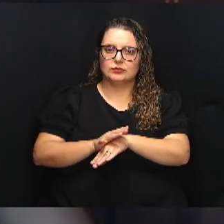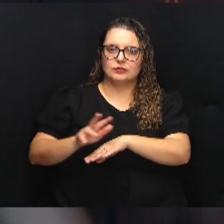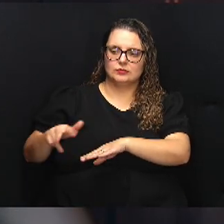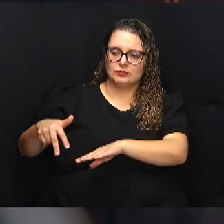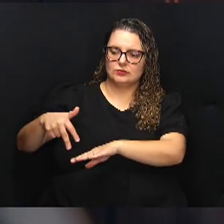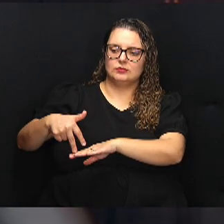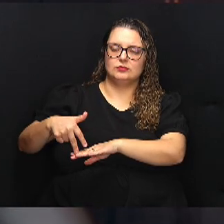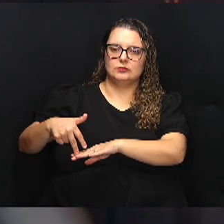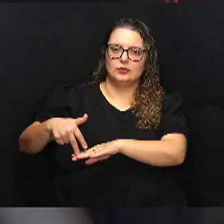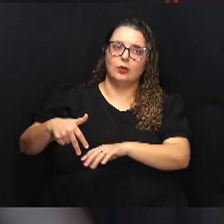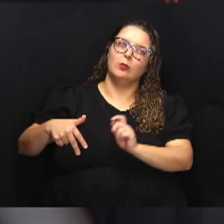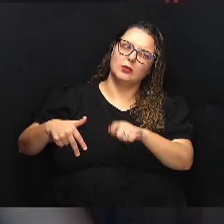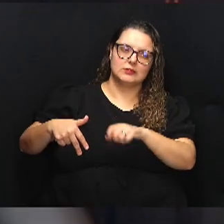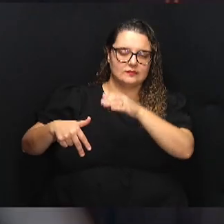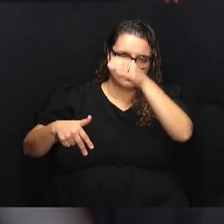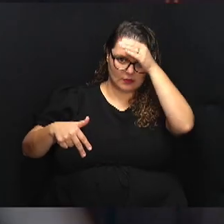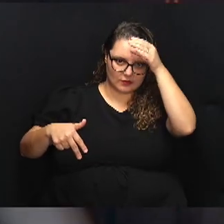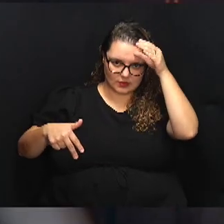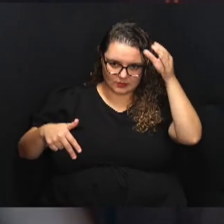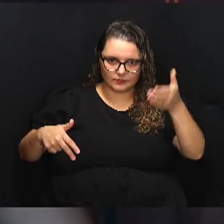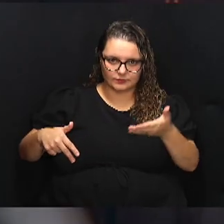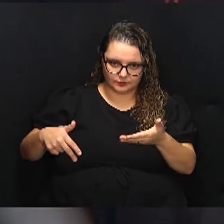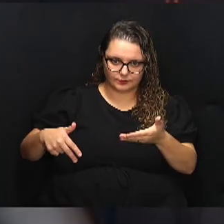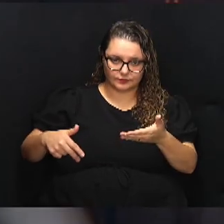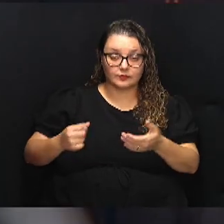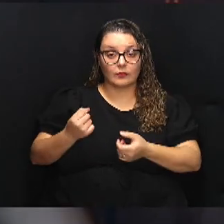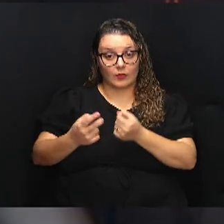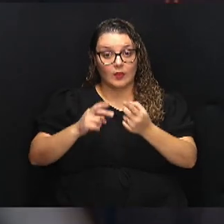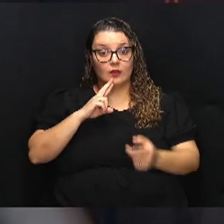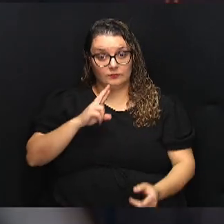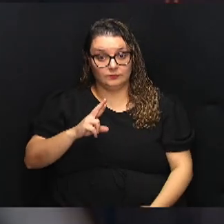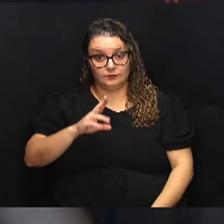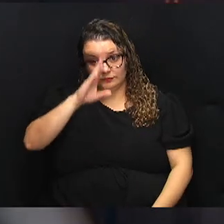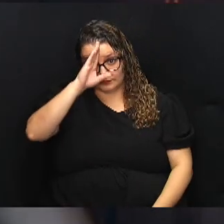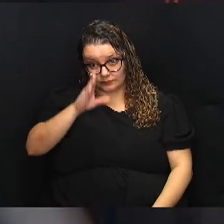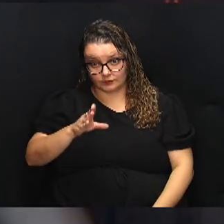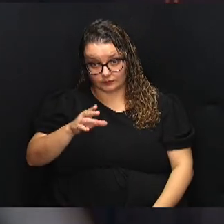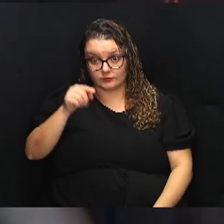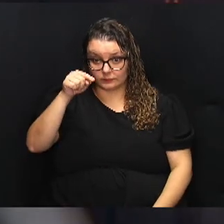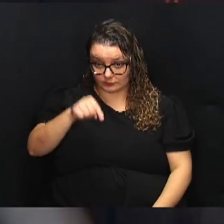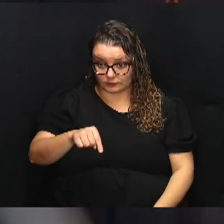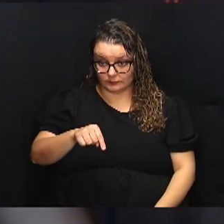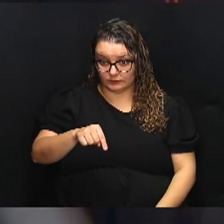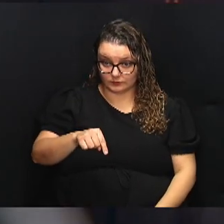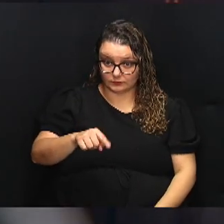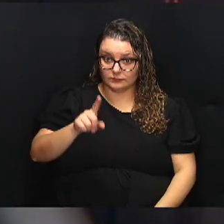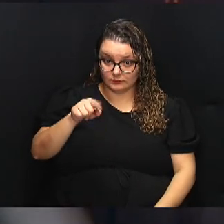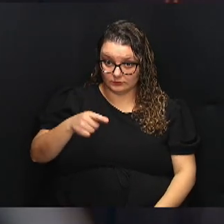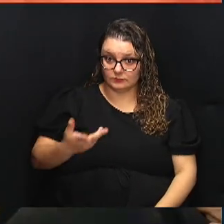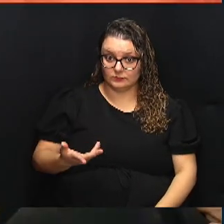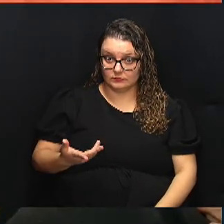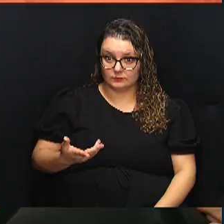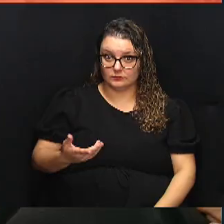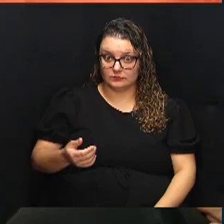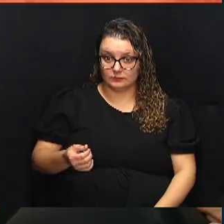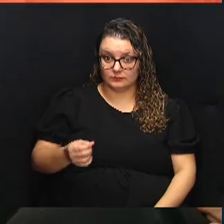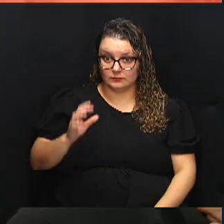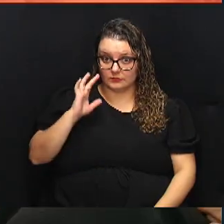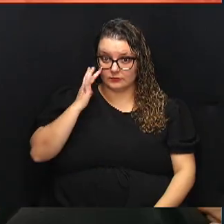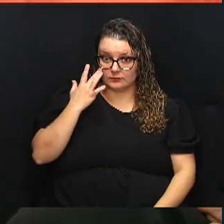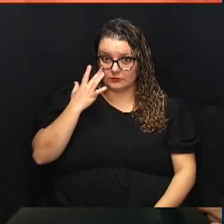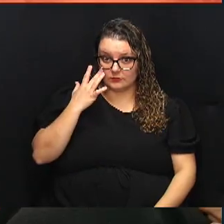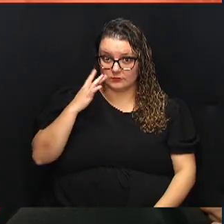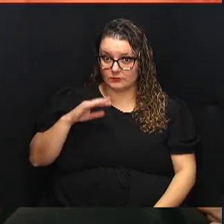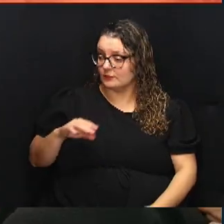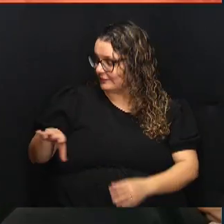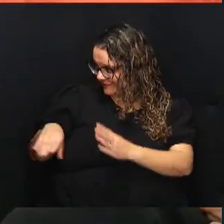potencial cliente. Você tem que ter algumas respostas chaves e essa, por exemplo, é uma delas. Eu acho que é isso. Qualquer coisa eu te